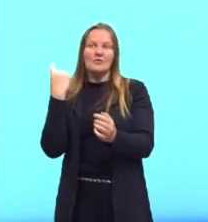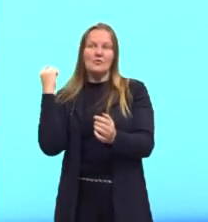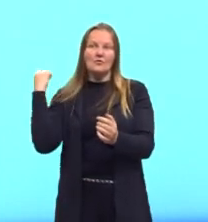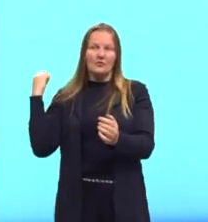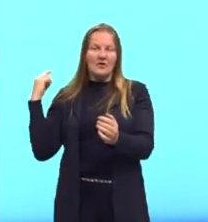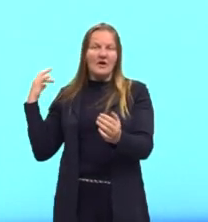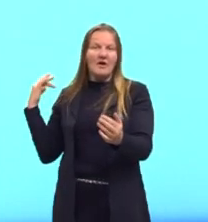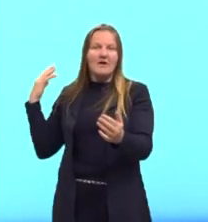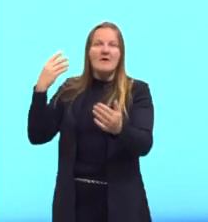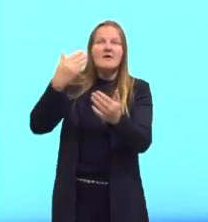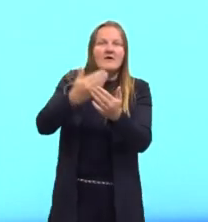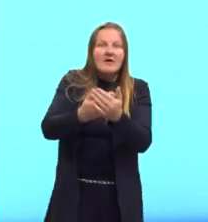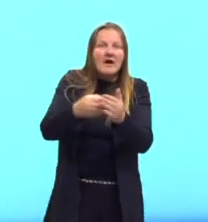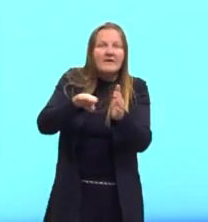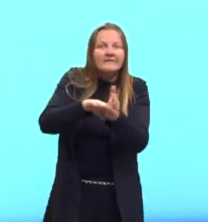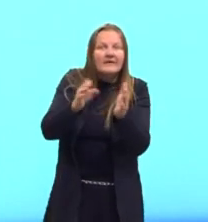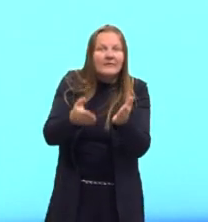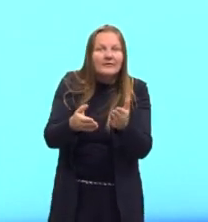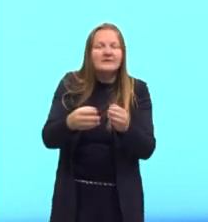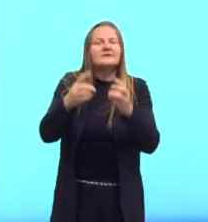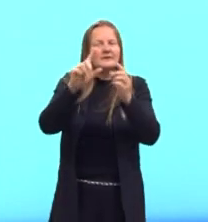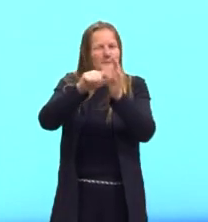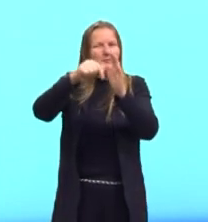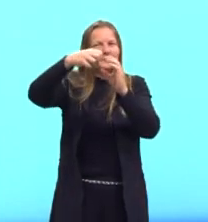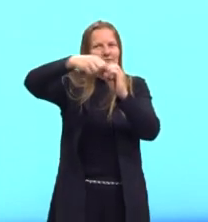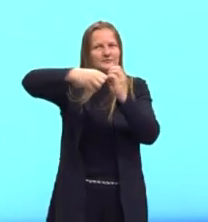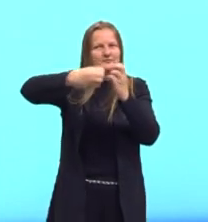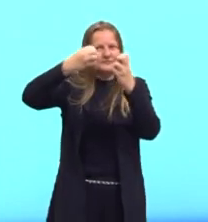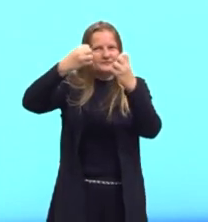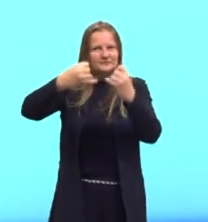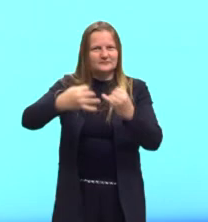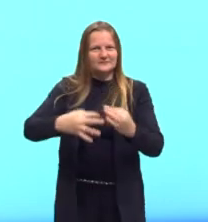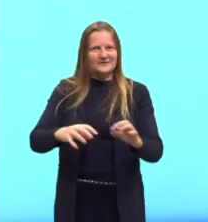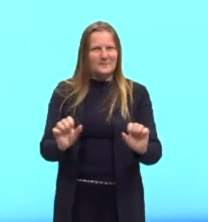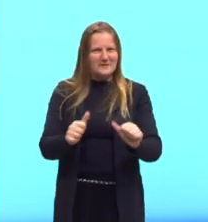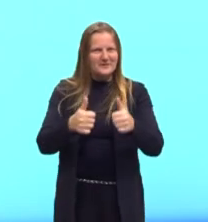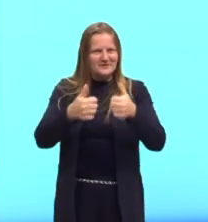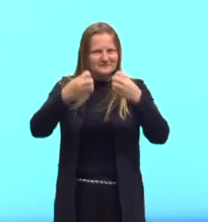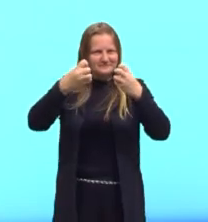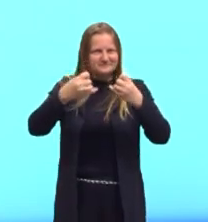roedor certo pessoal já explica um pouquinho mais sobre isso